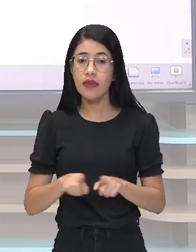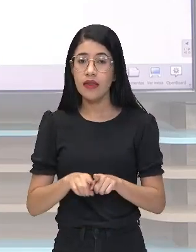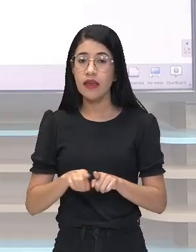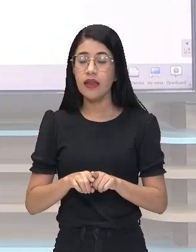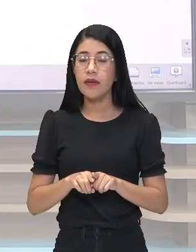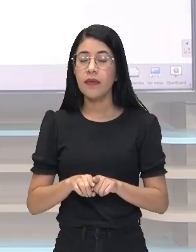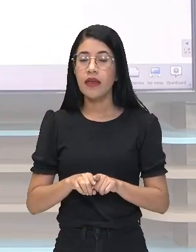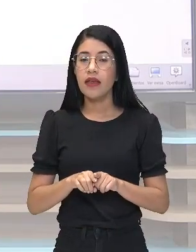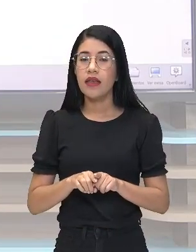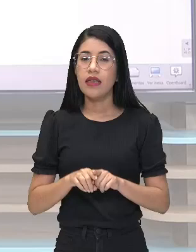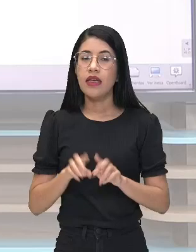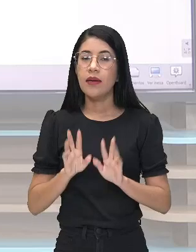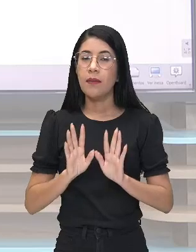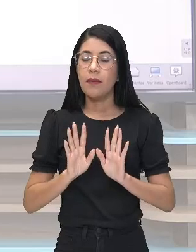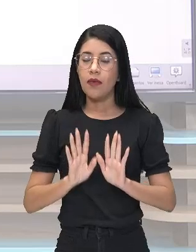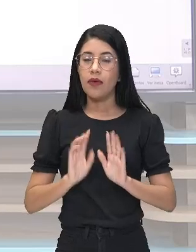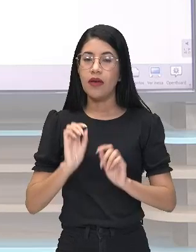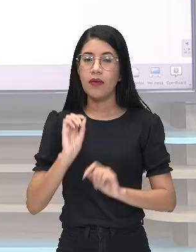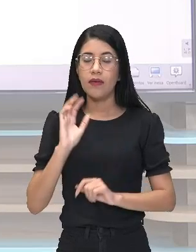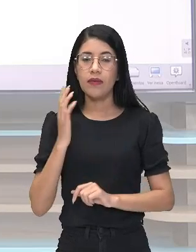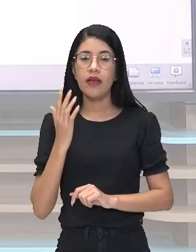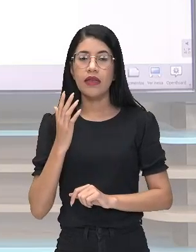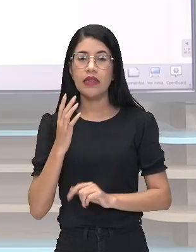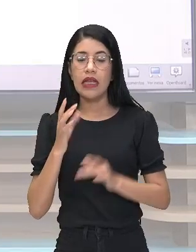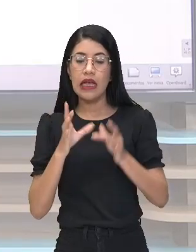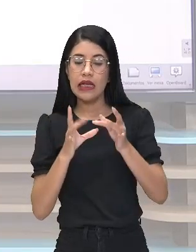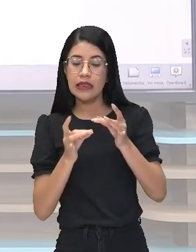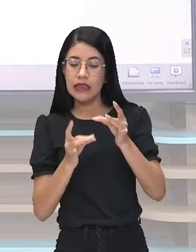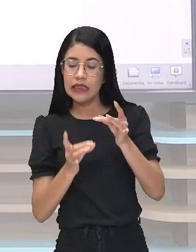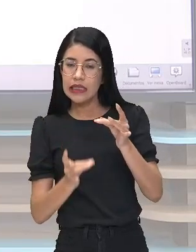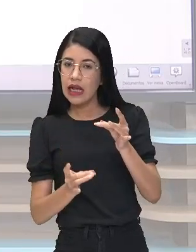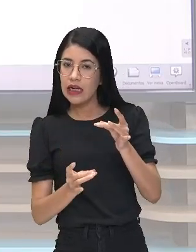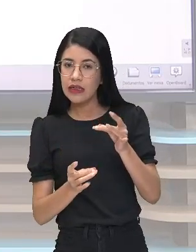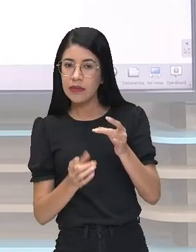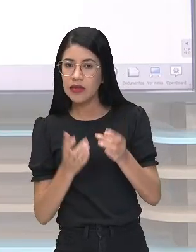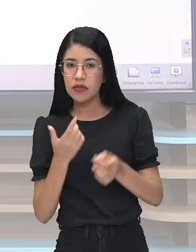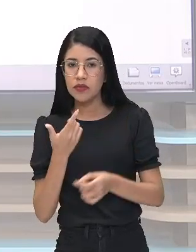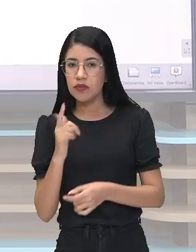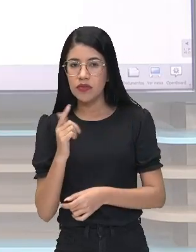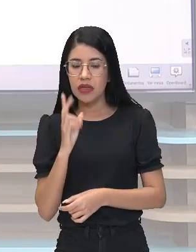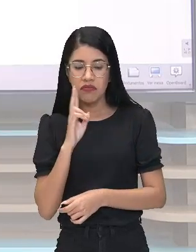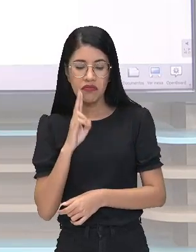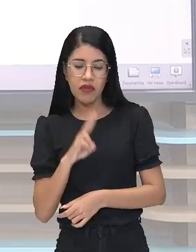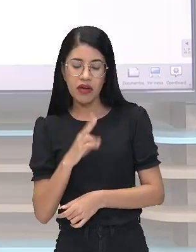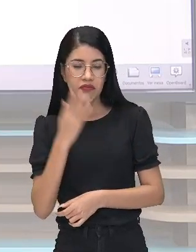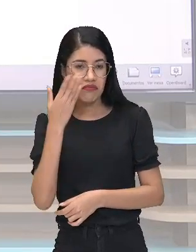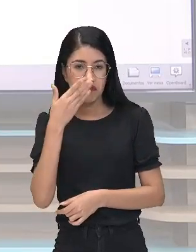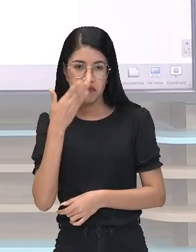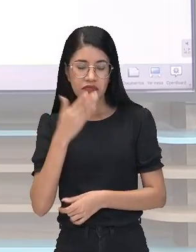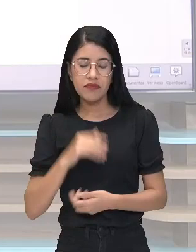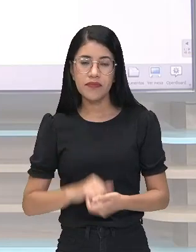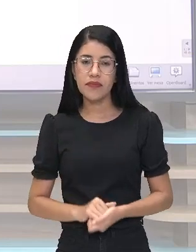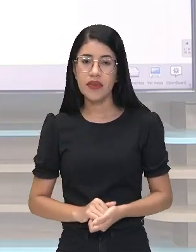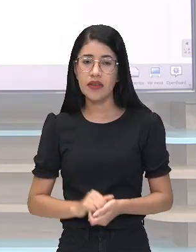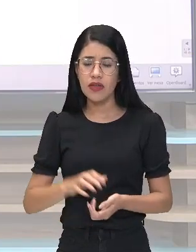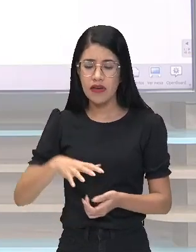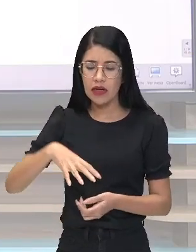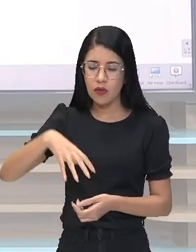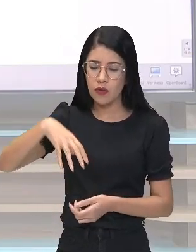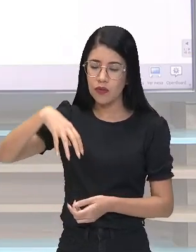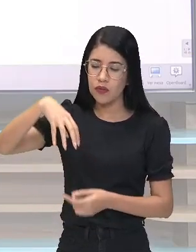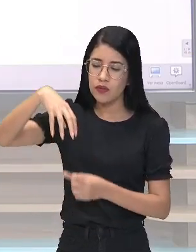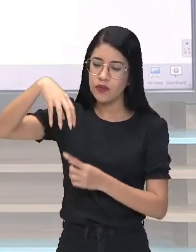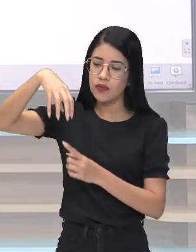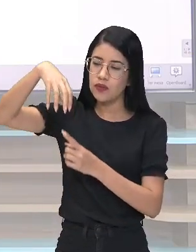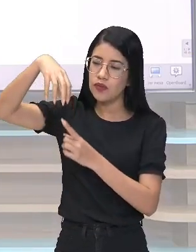mas, em contrapartida, menos detalhamento daquela área. Então vai chegar um ponto que você vai subir, vai